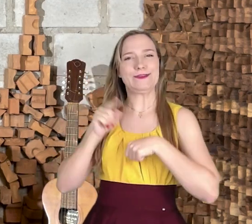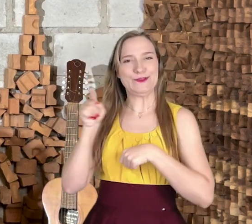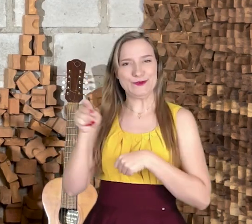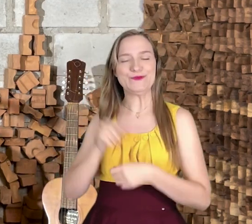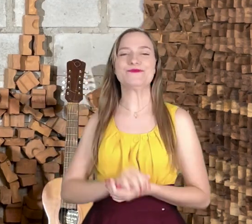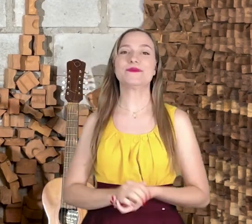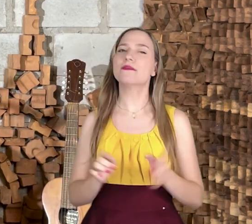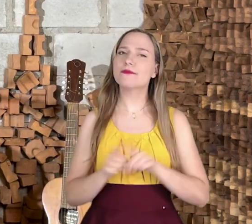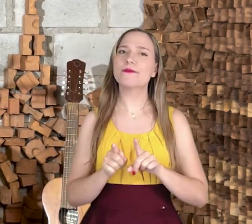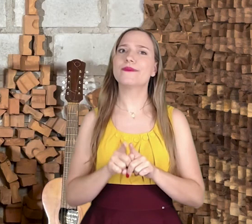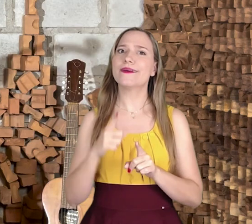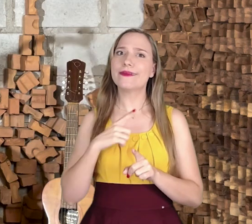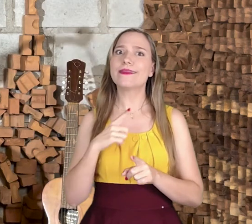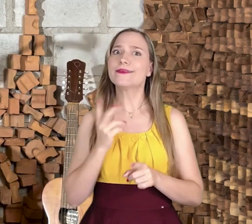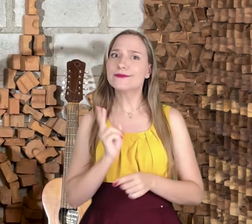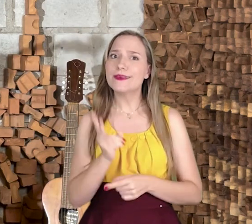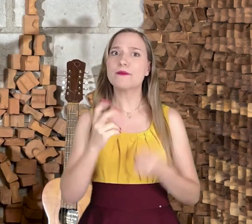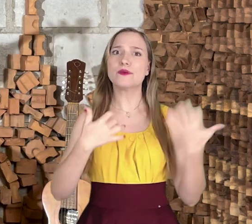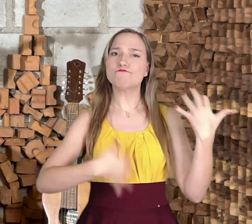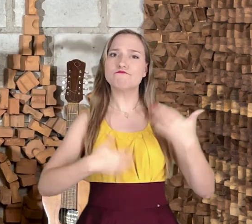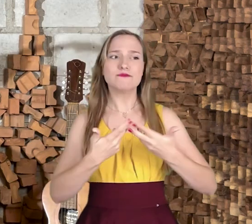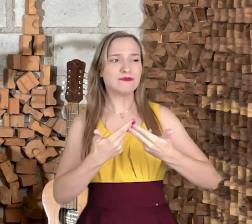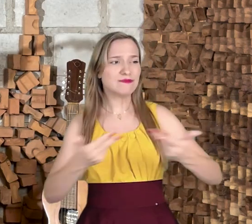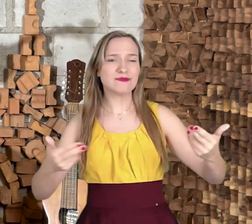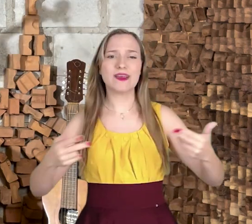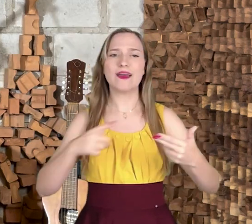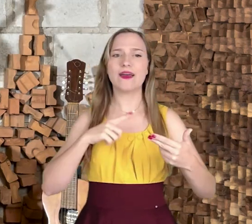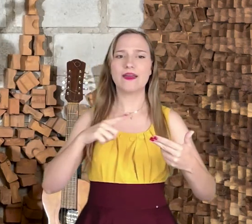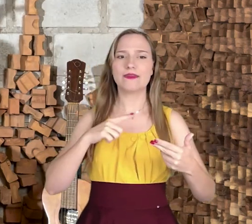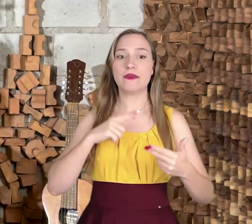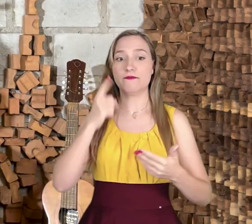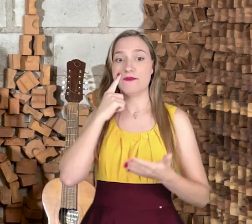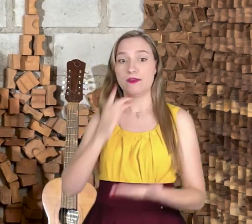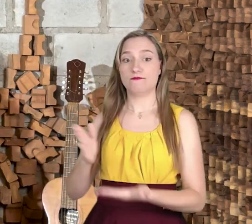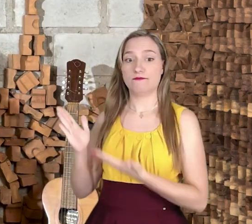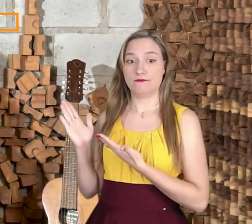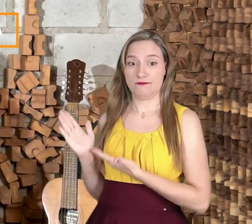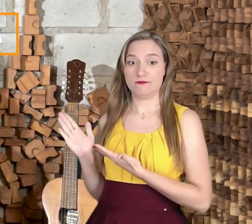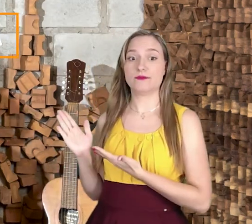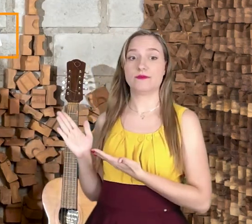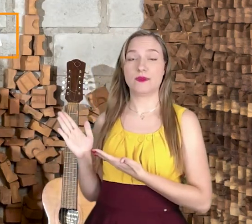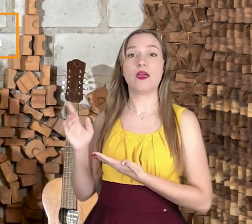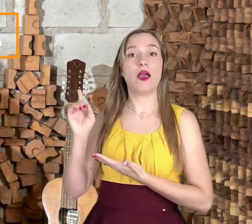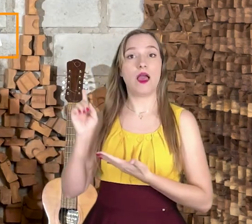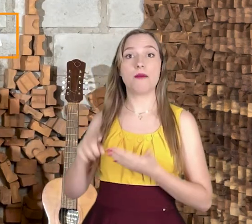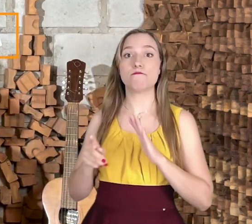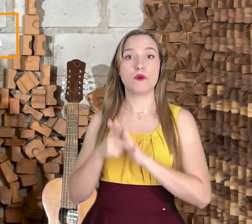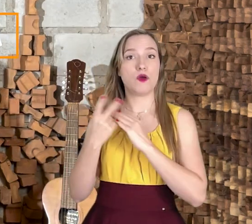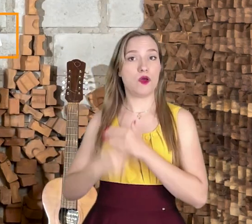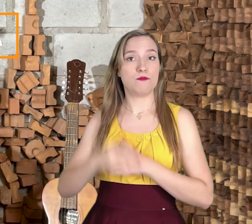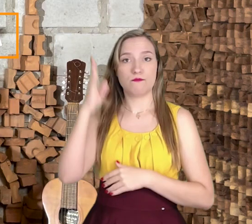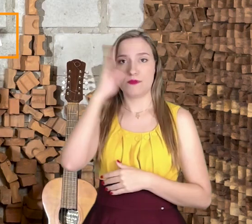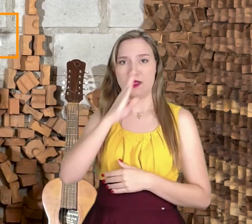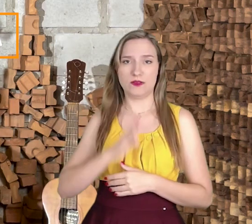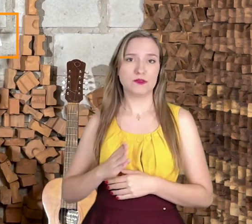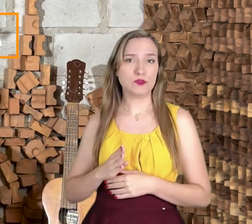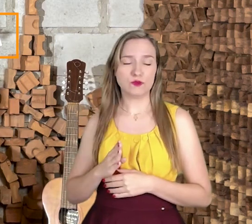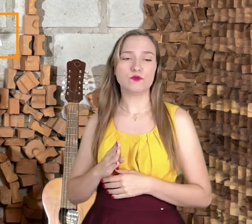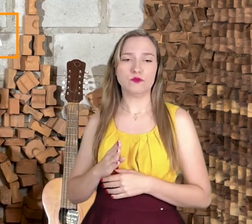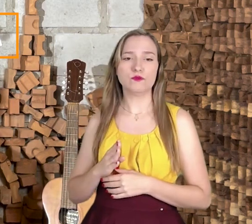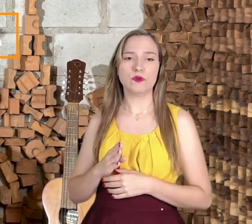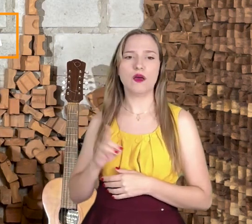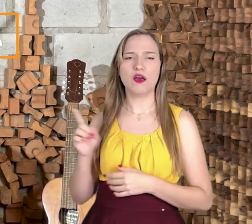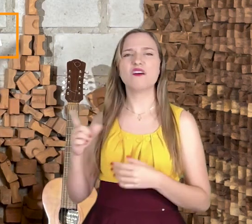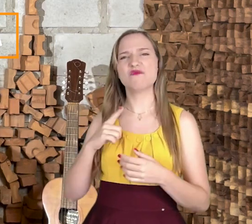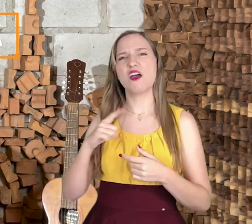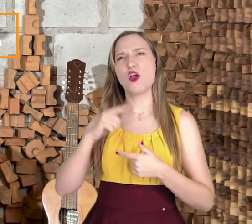de tocar vários instrumentos. Esse aqui, por exemplo, é a rabeca, que é um instrumento de corda que só existe no Brasil, que é uma afinação... Na verdade, o instrumento até existe